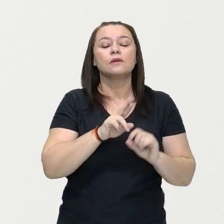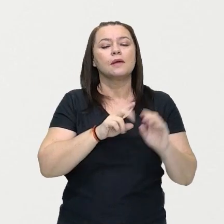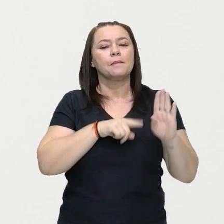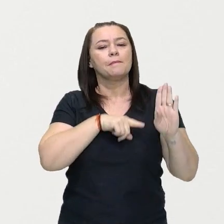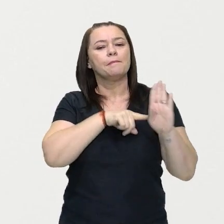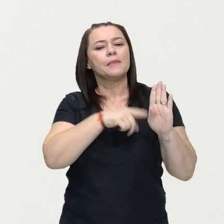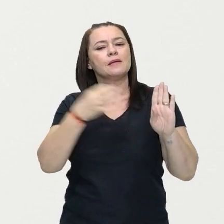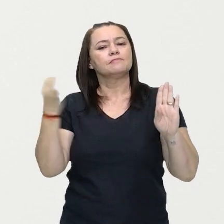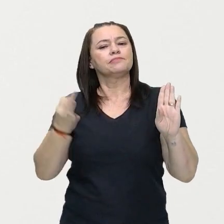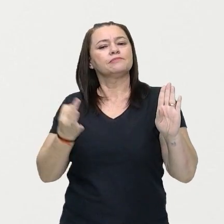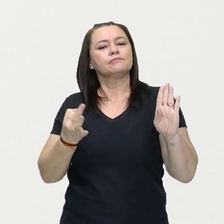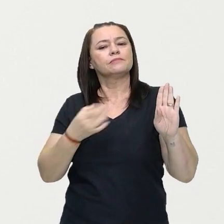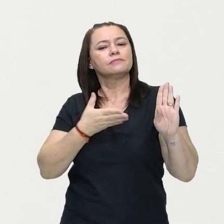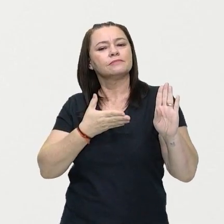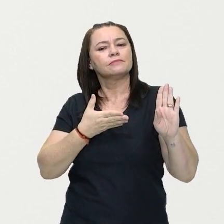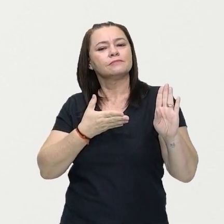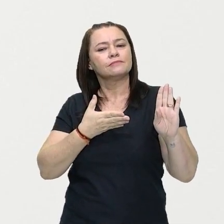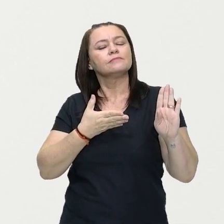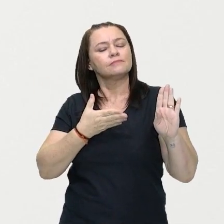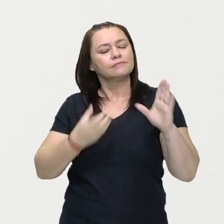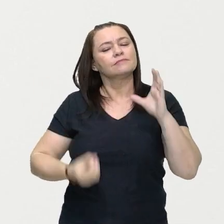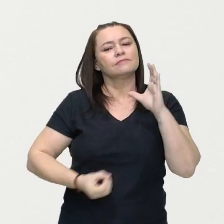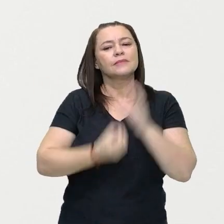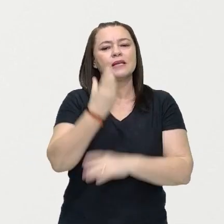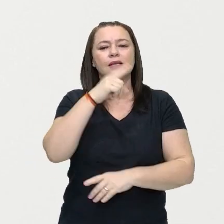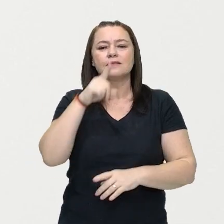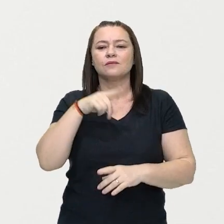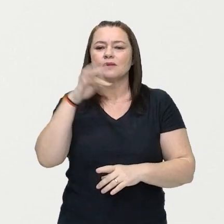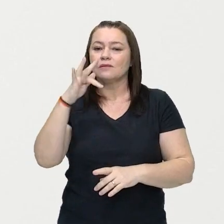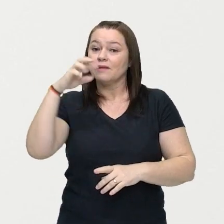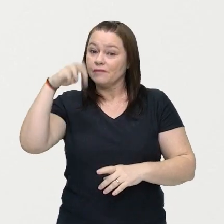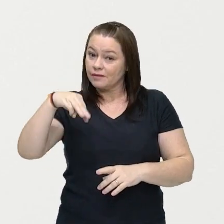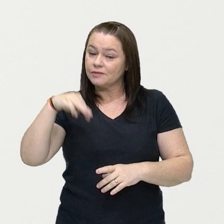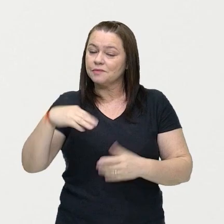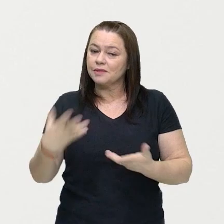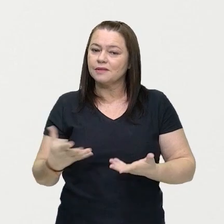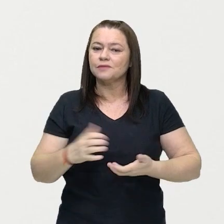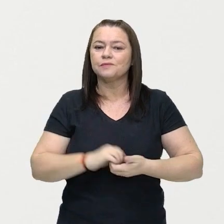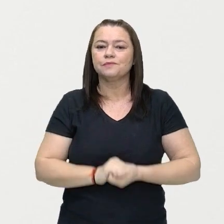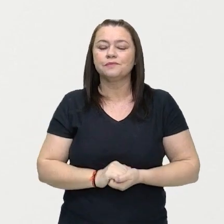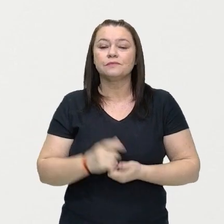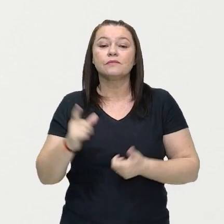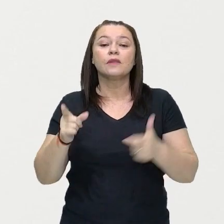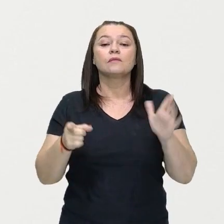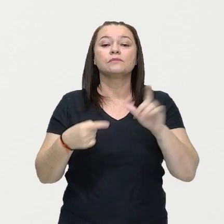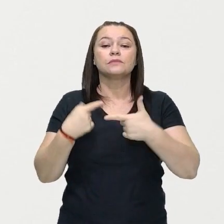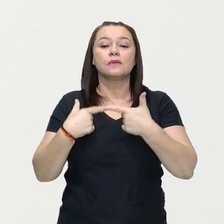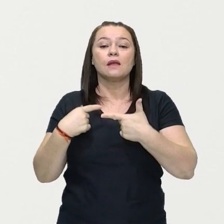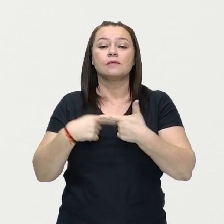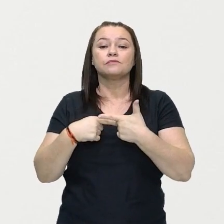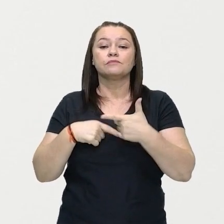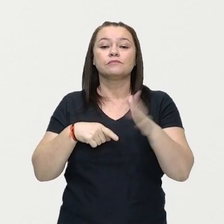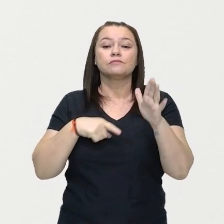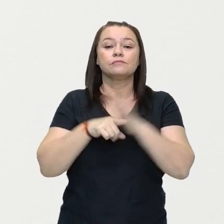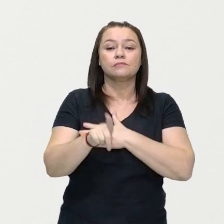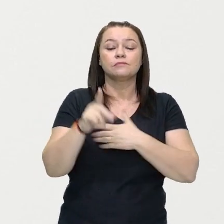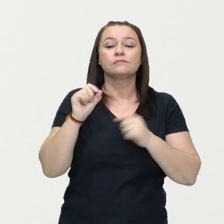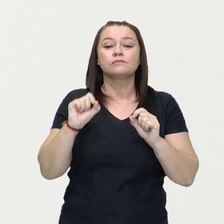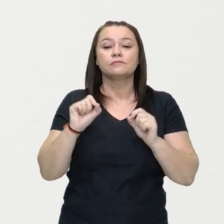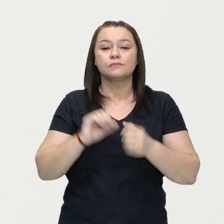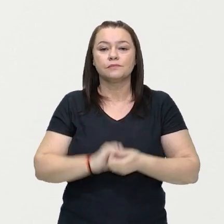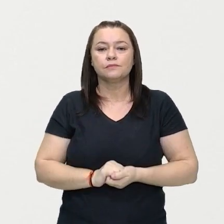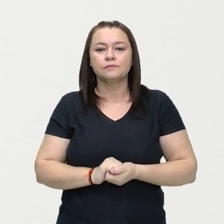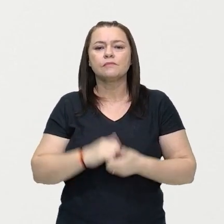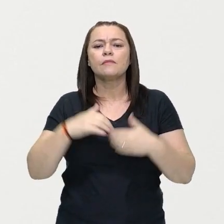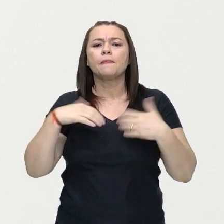Aí, perfeito. Letra B, criação da Zona Franca de Manaus. Vamos para o número 2, então?